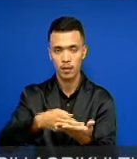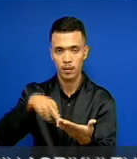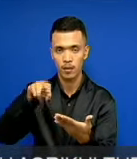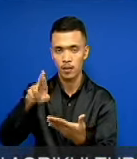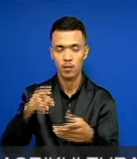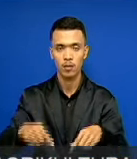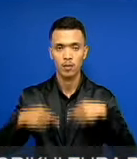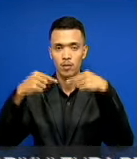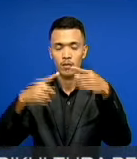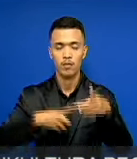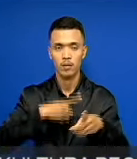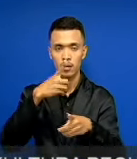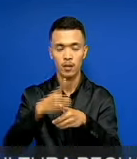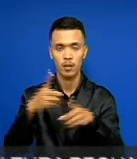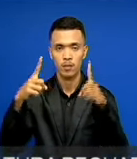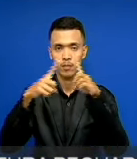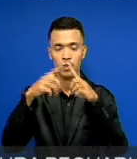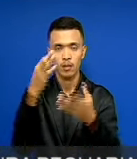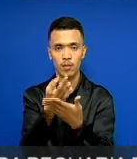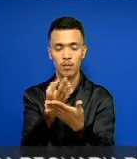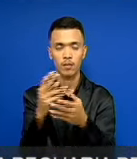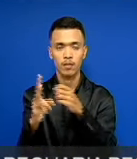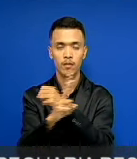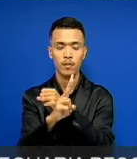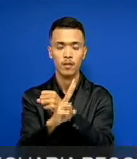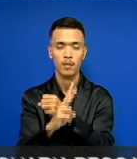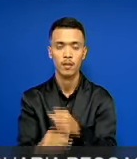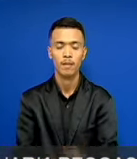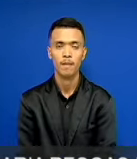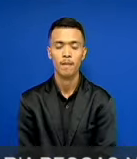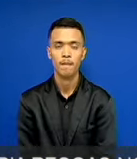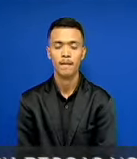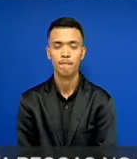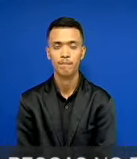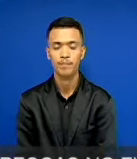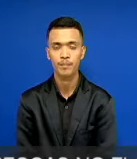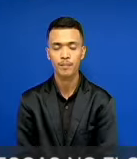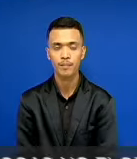determina direito ba pensão sobrevivência. Nuno Moraes, Agostino Neno, RTTL.